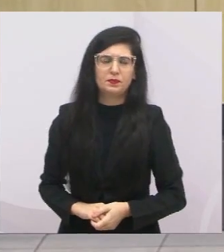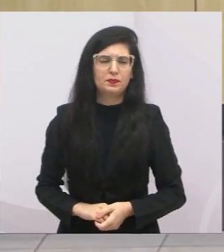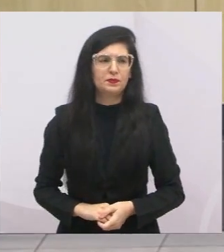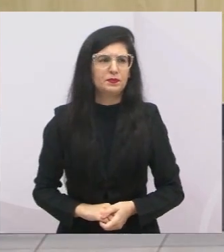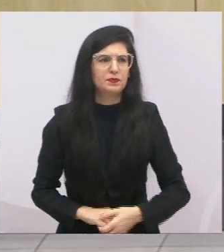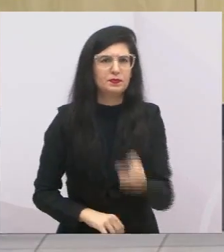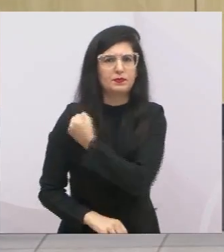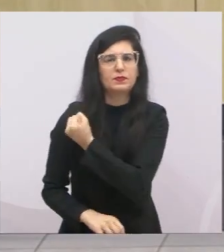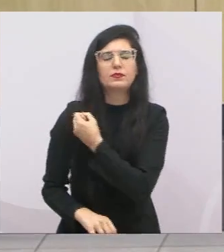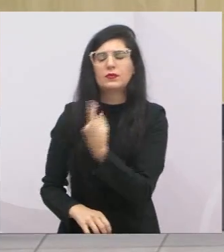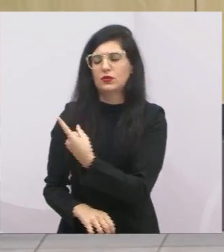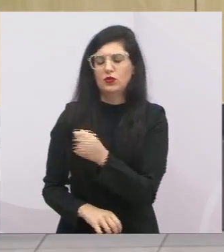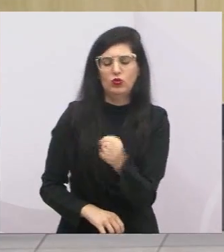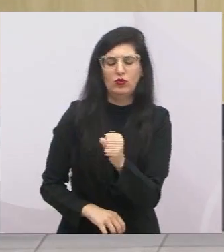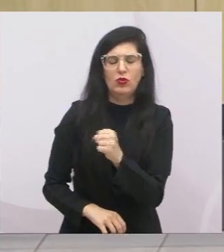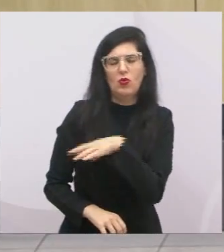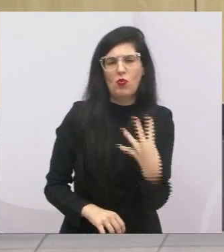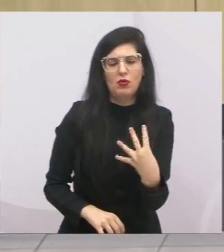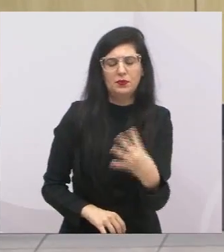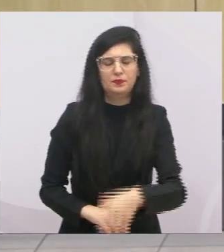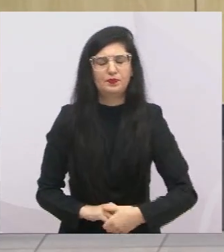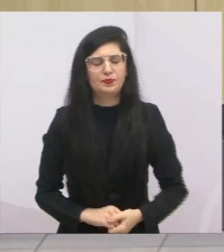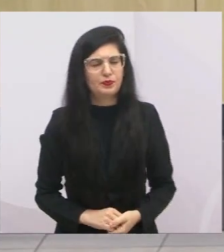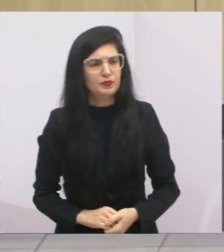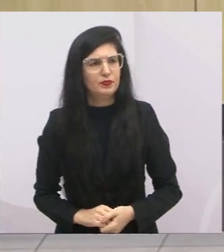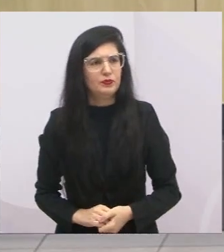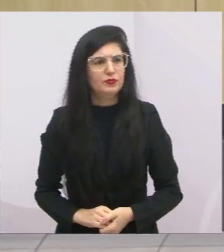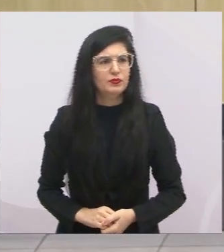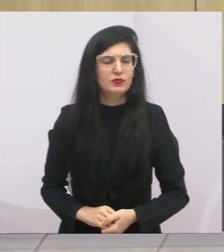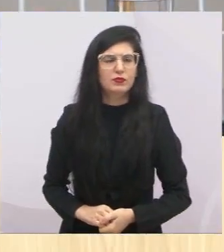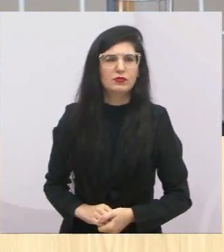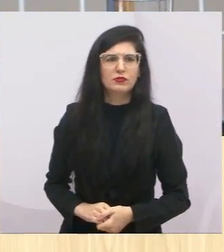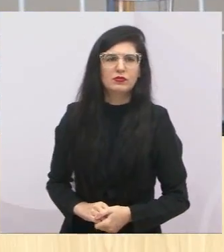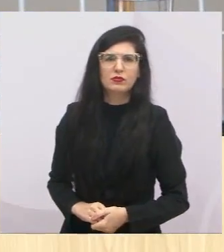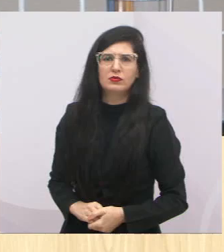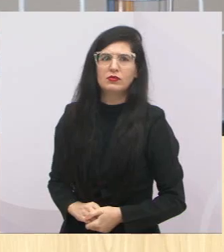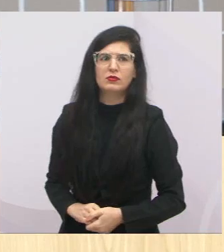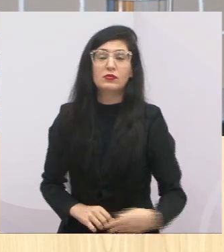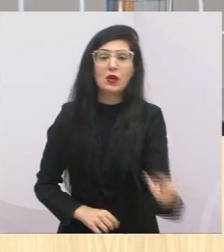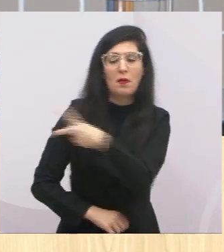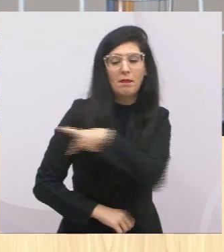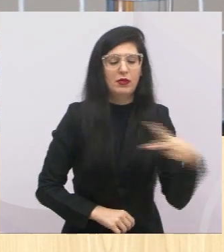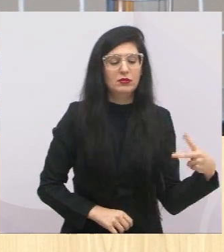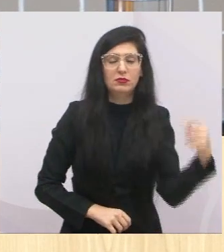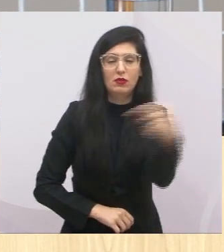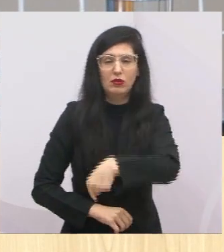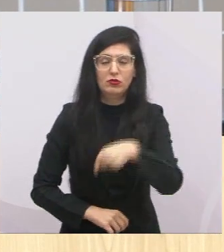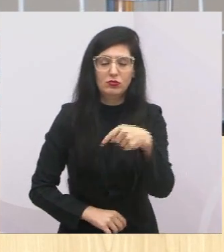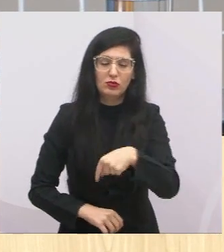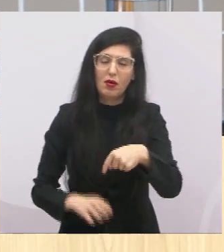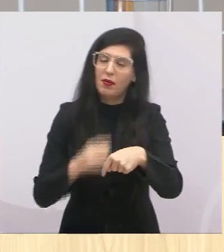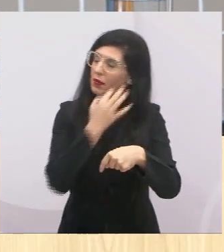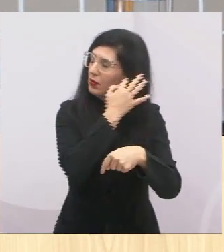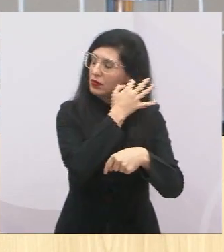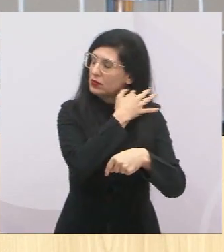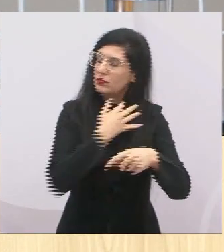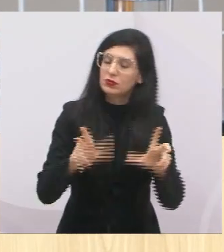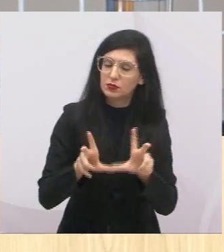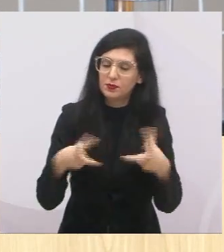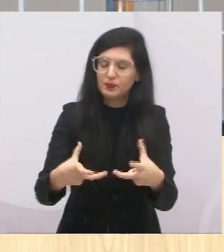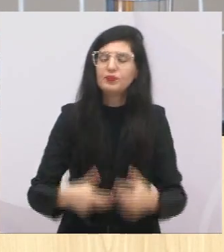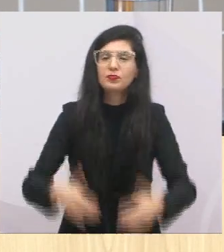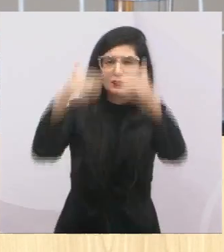número 184. Requeremos ao excelentíssimo senhor presidente dessa casa, cumpridas